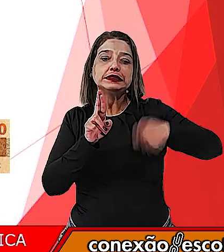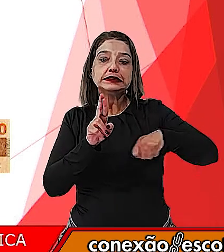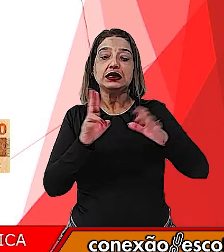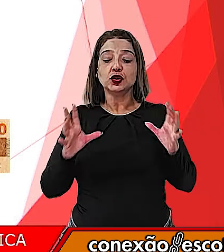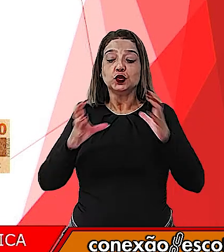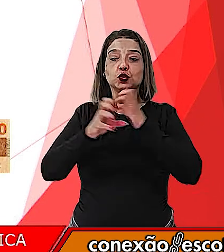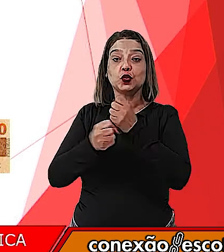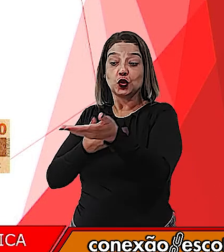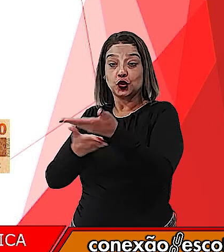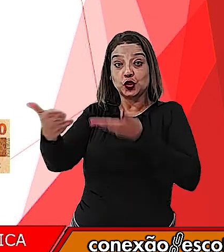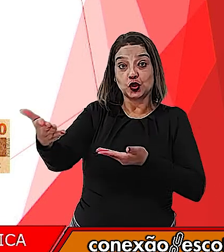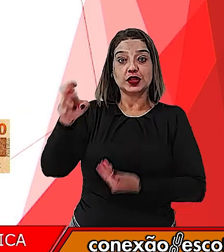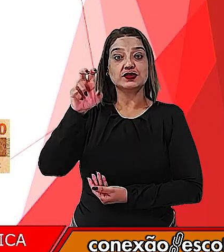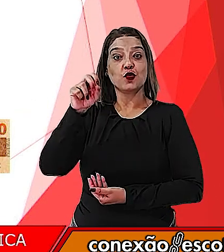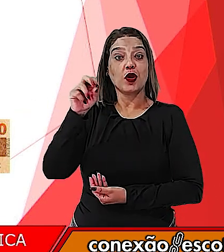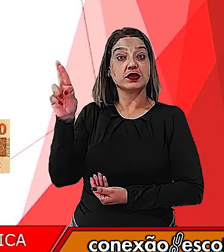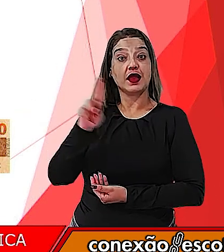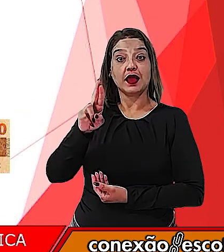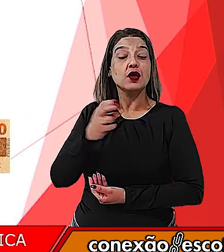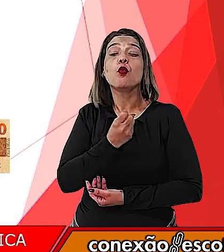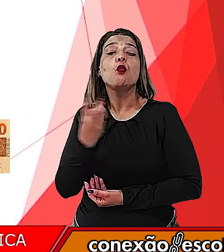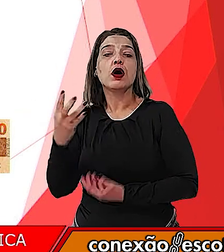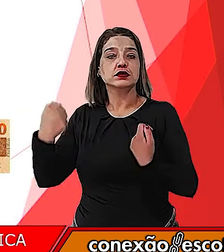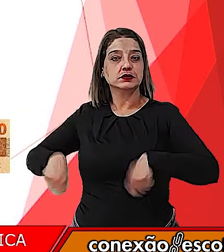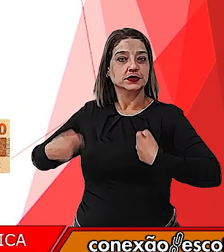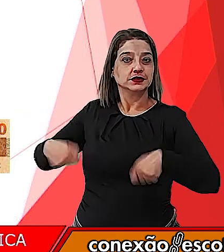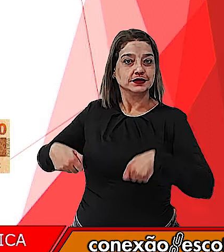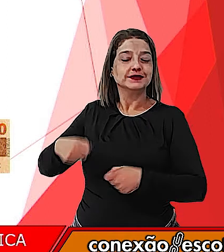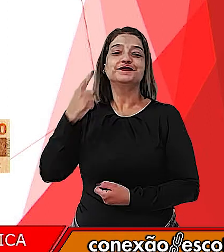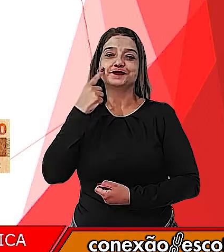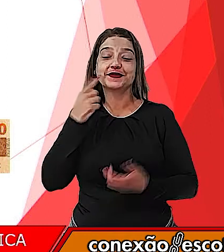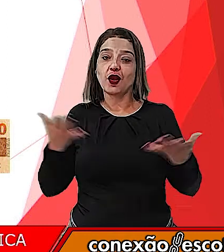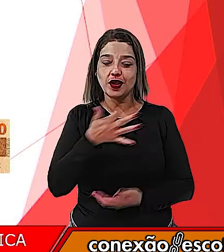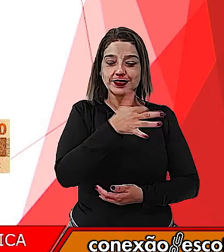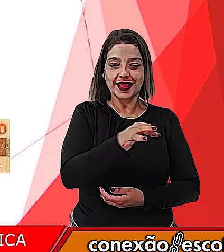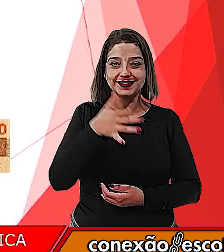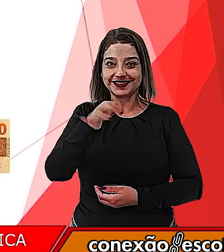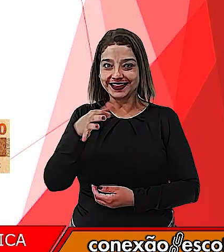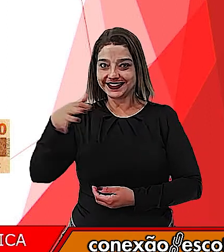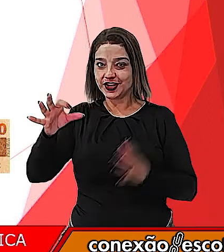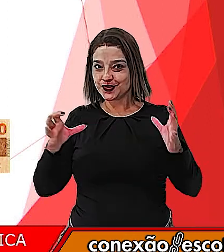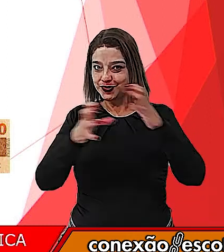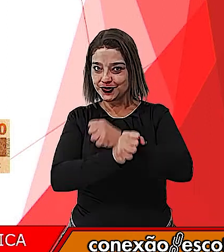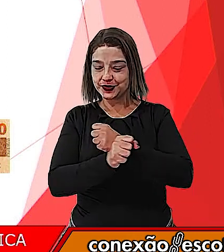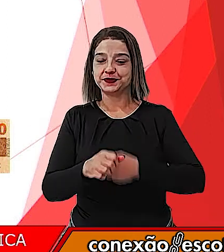necessárias para trocar uma cédula de R$ 50? Agora contaremos de 10 em 10.